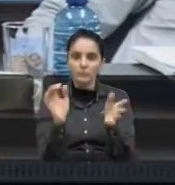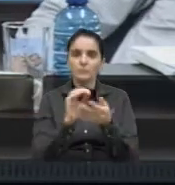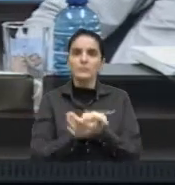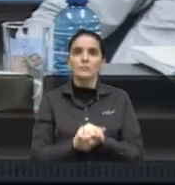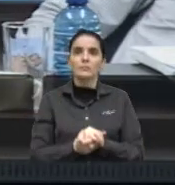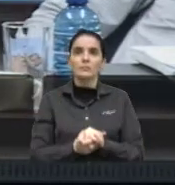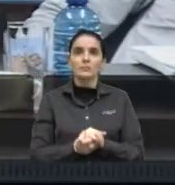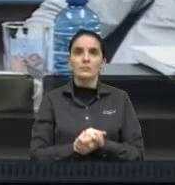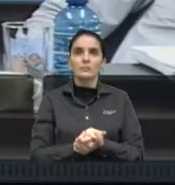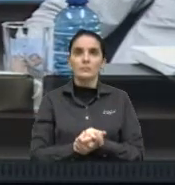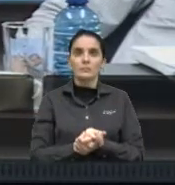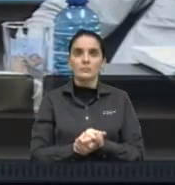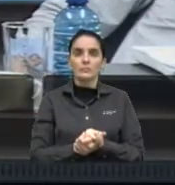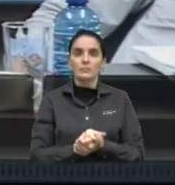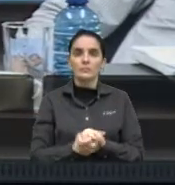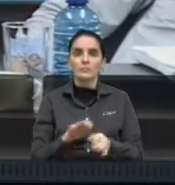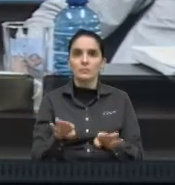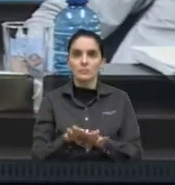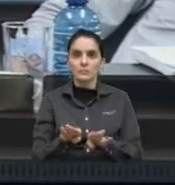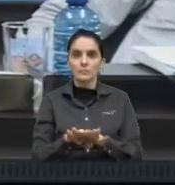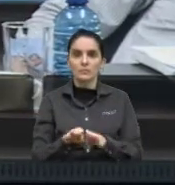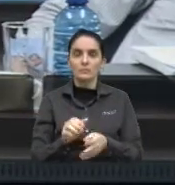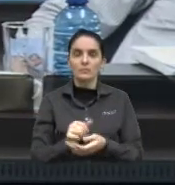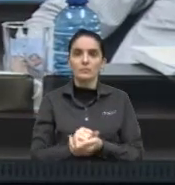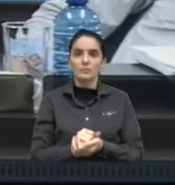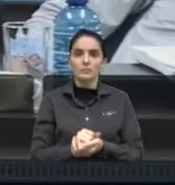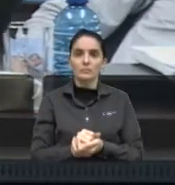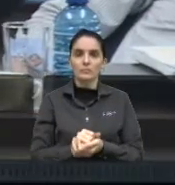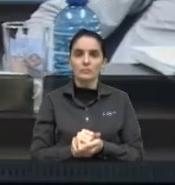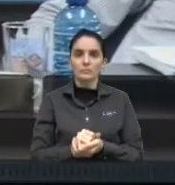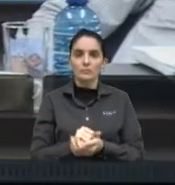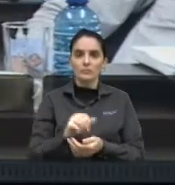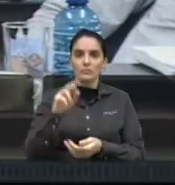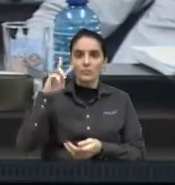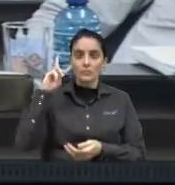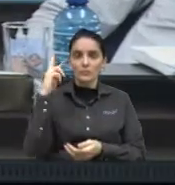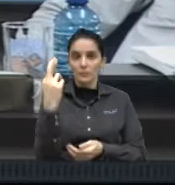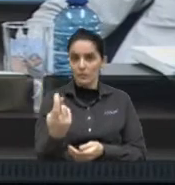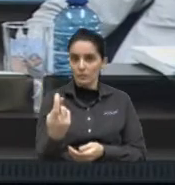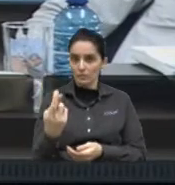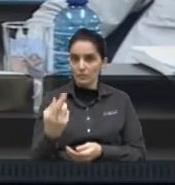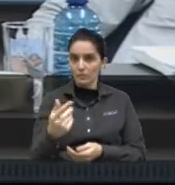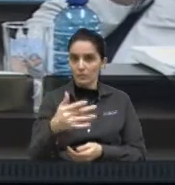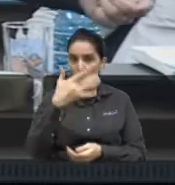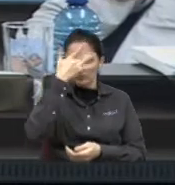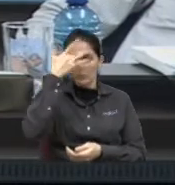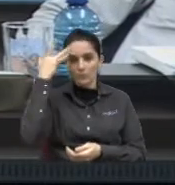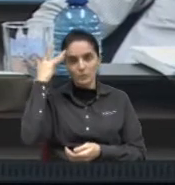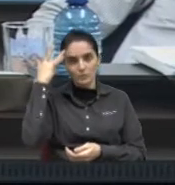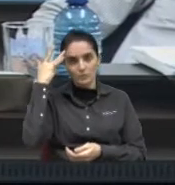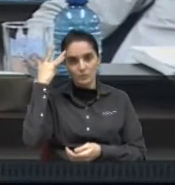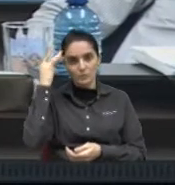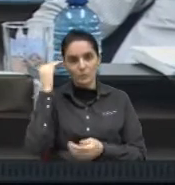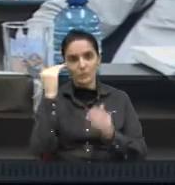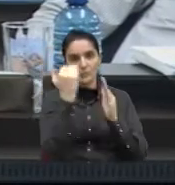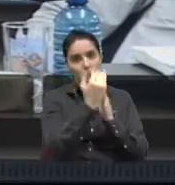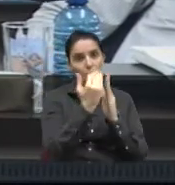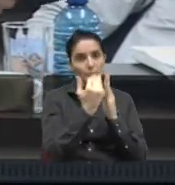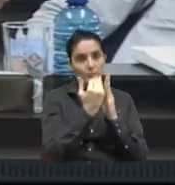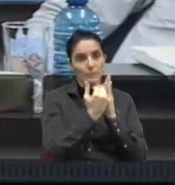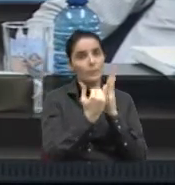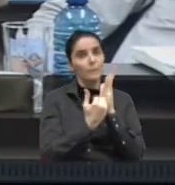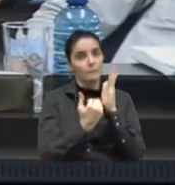ponderações em uma outra coisa também valorizar aqueles que estão participando da ordem do dia muitas vezes